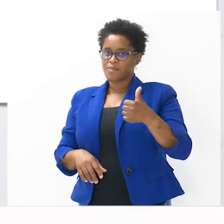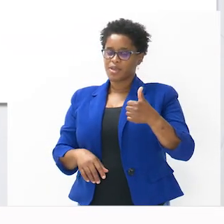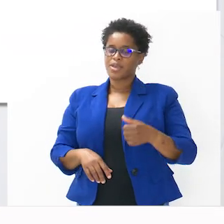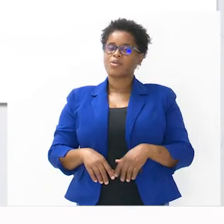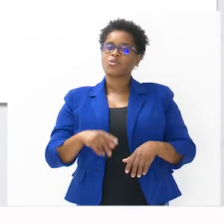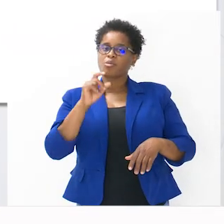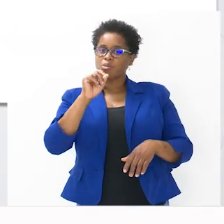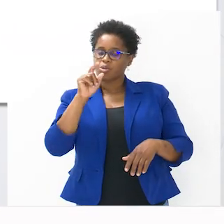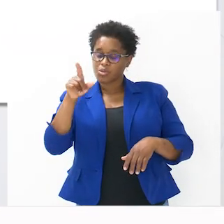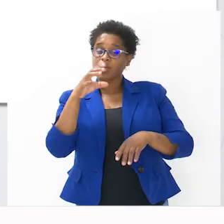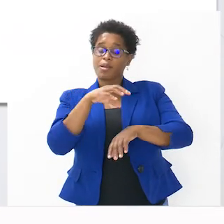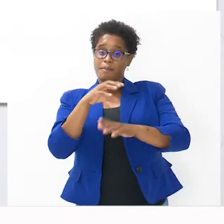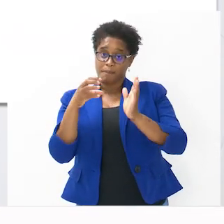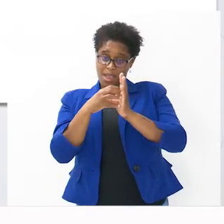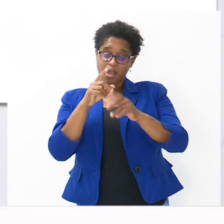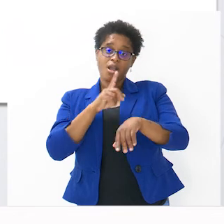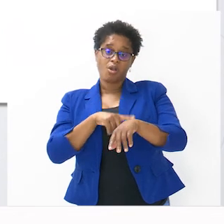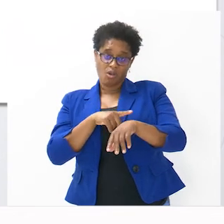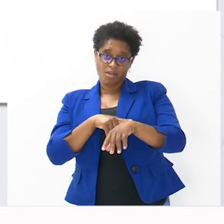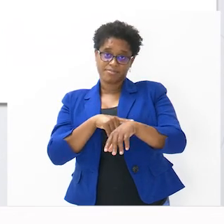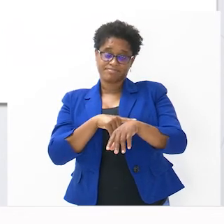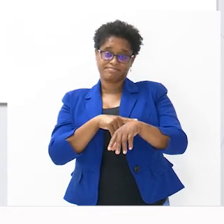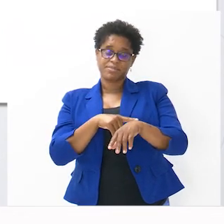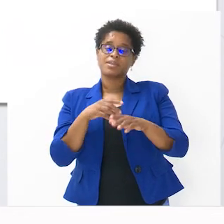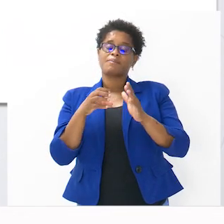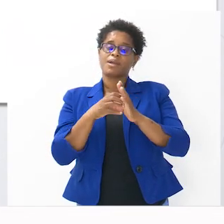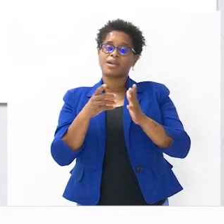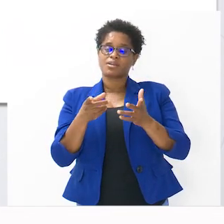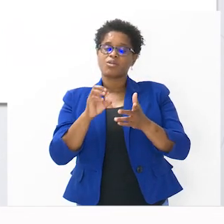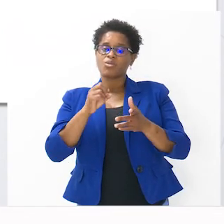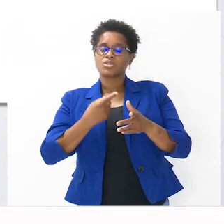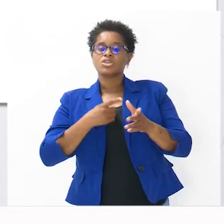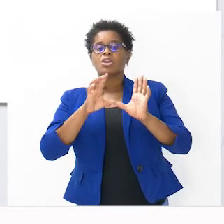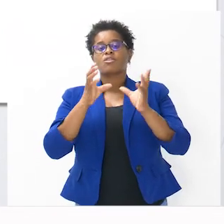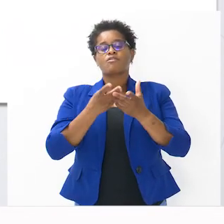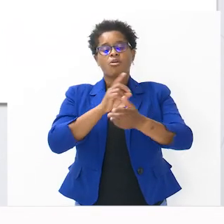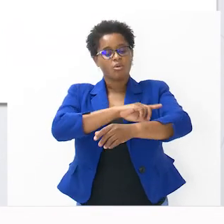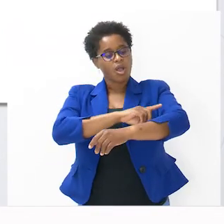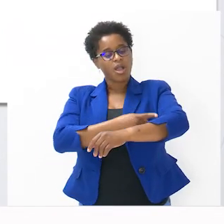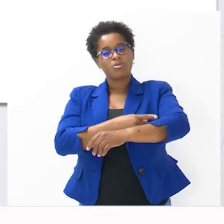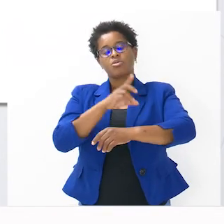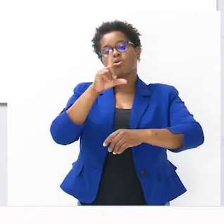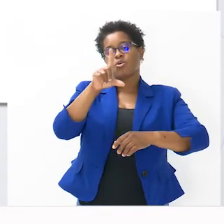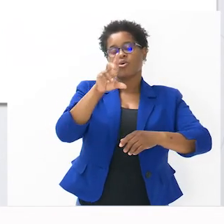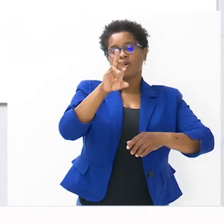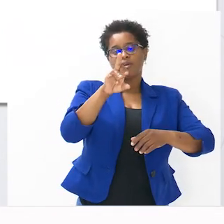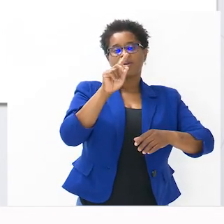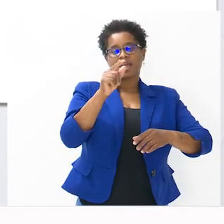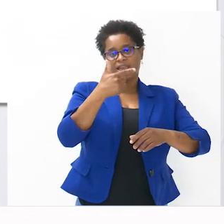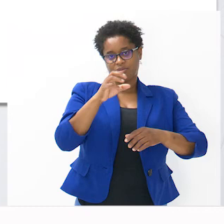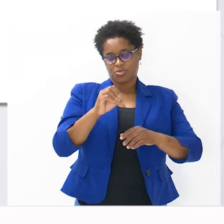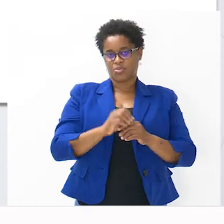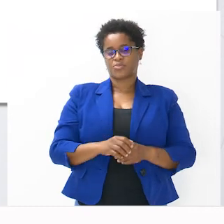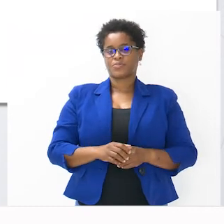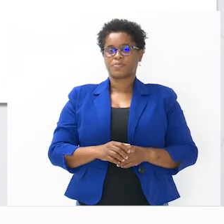os ponteiros têm de marcar a hora que marca, ou seja, formam um ângulo reto. E